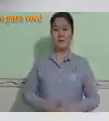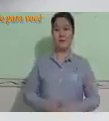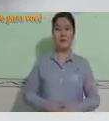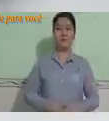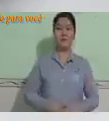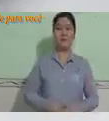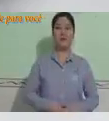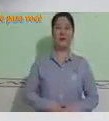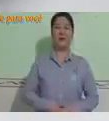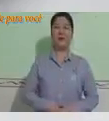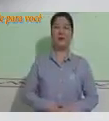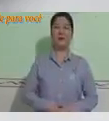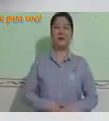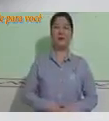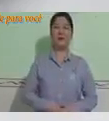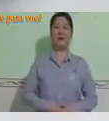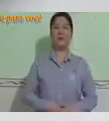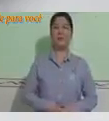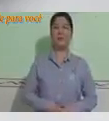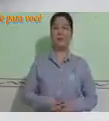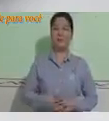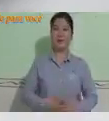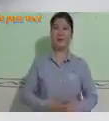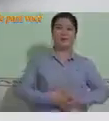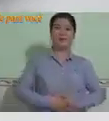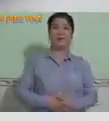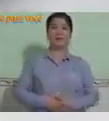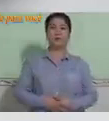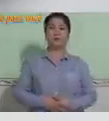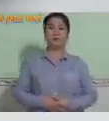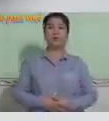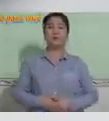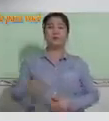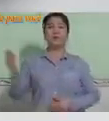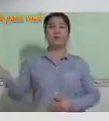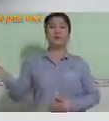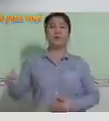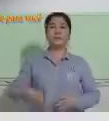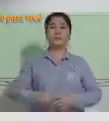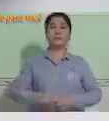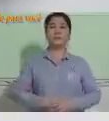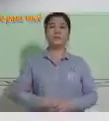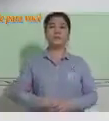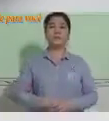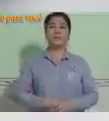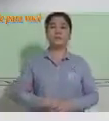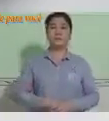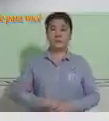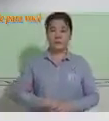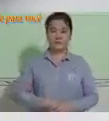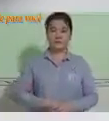Além disso, vírgula, existem alguns medicamentos que também podem afetar a memória e vírgula nesses casos, vírgula, se a pessoa